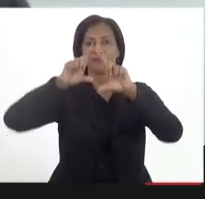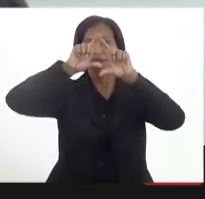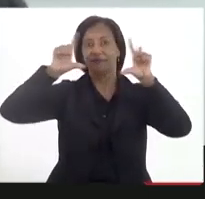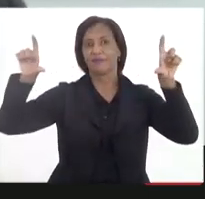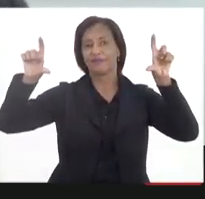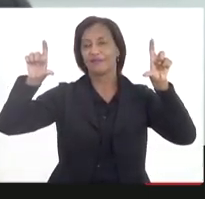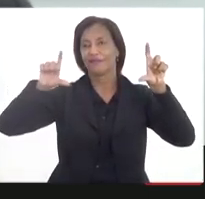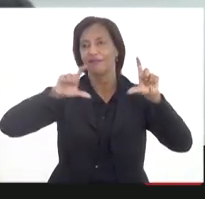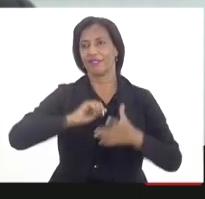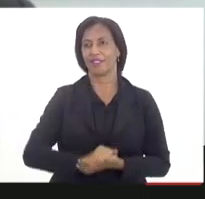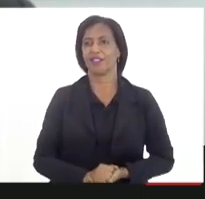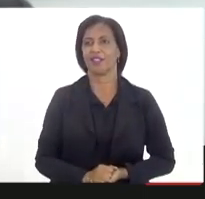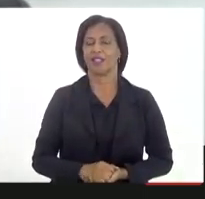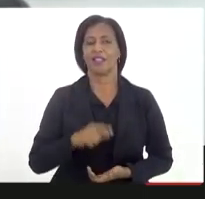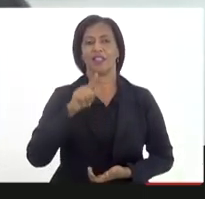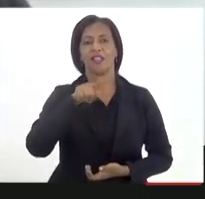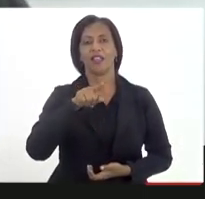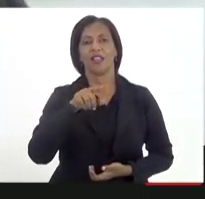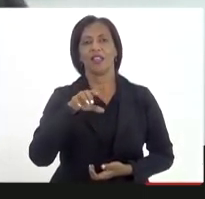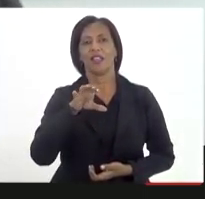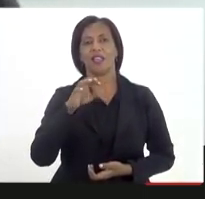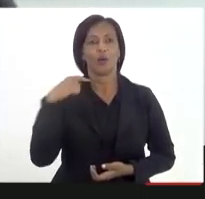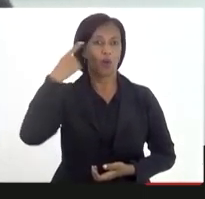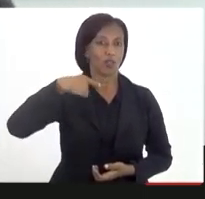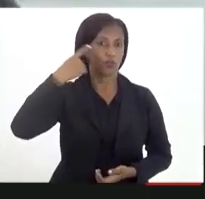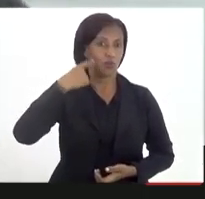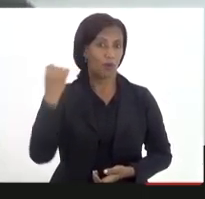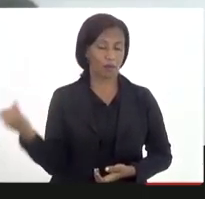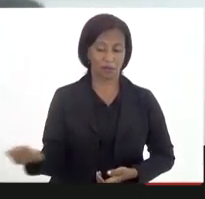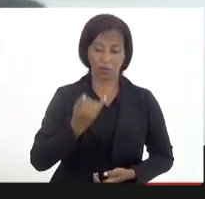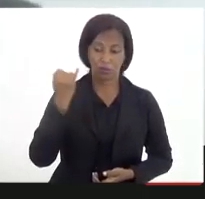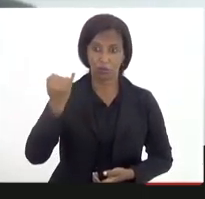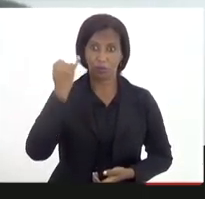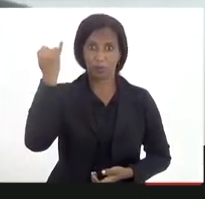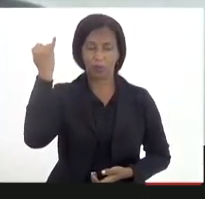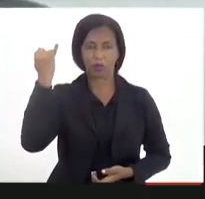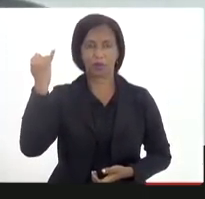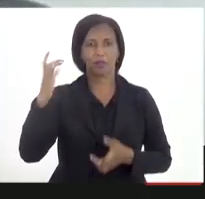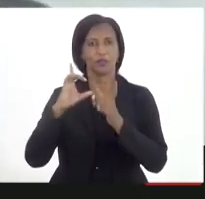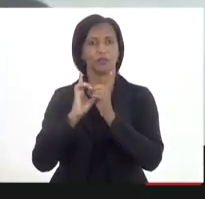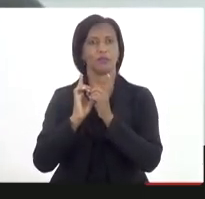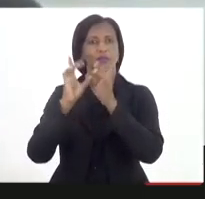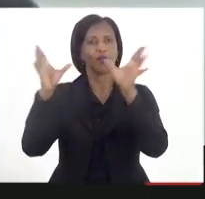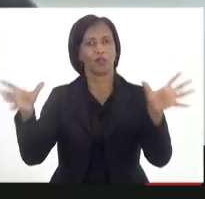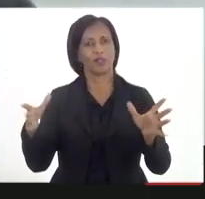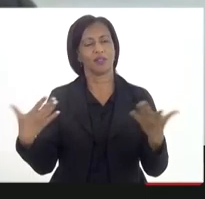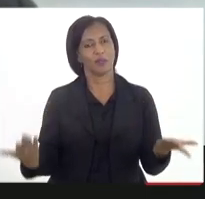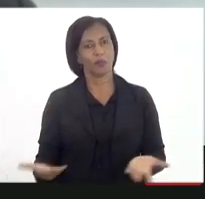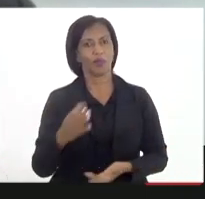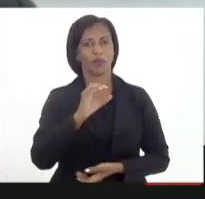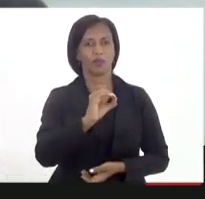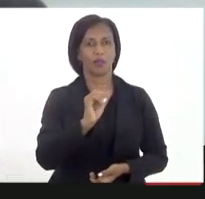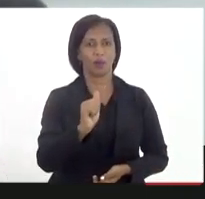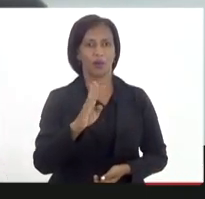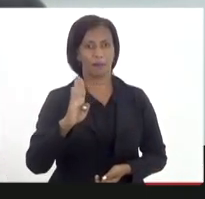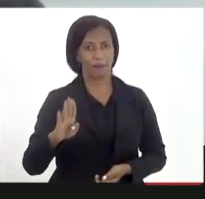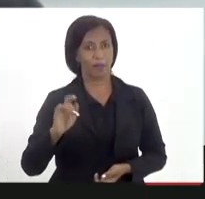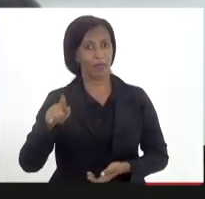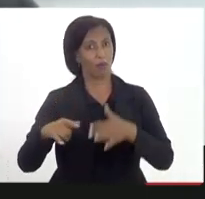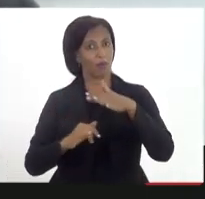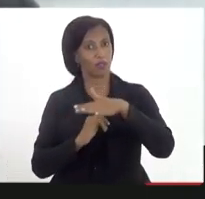a OAB é fundamental os advogados são fundamentais para a manutenção da Democracia portanto a OAB é uma instituição